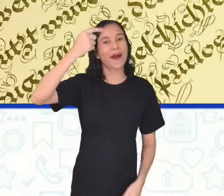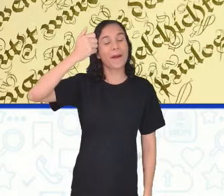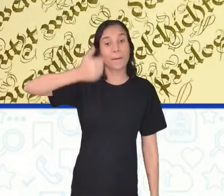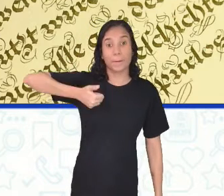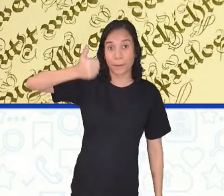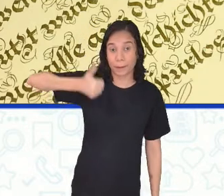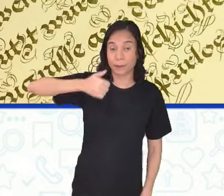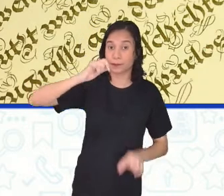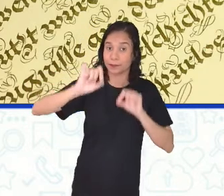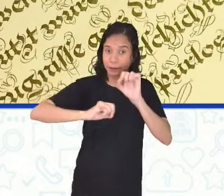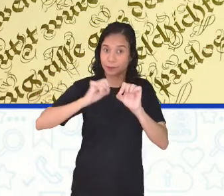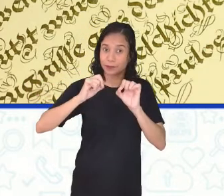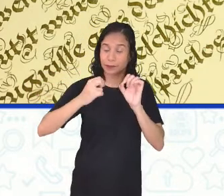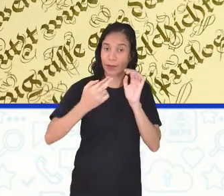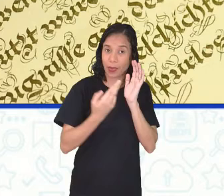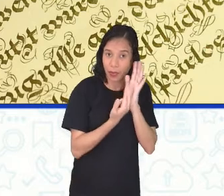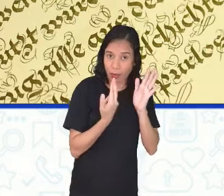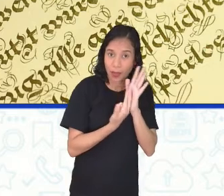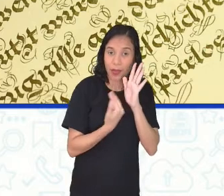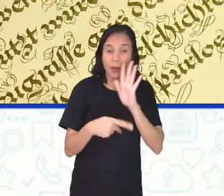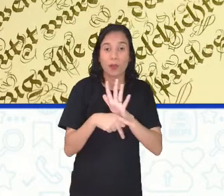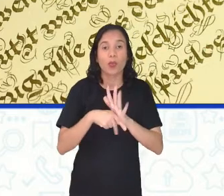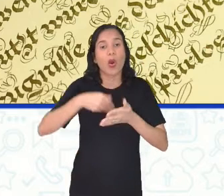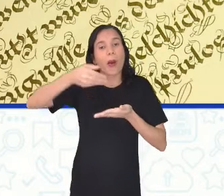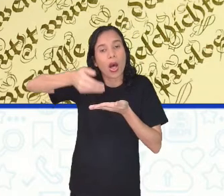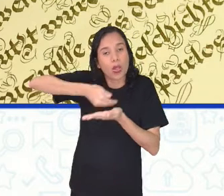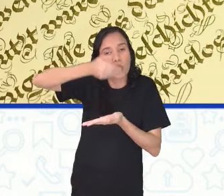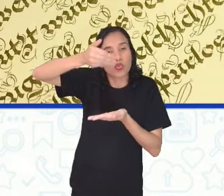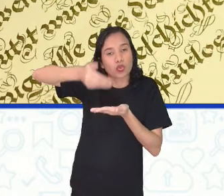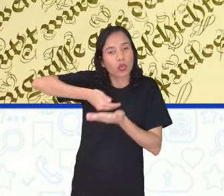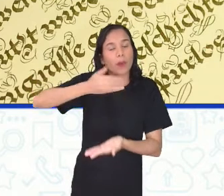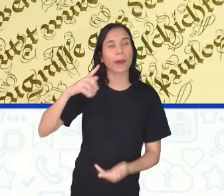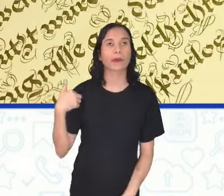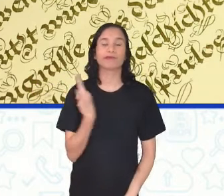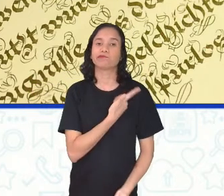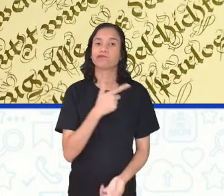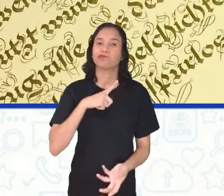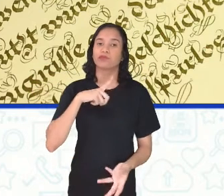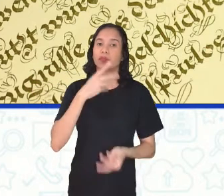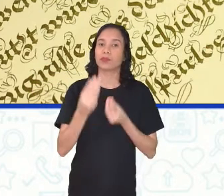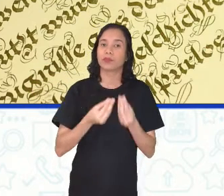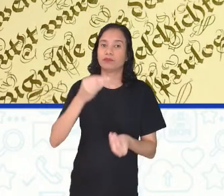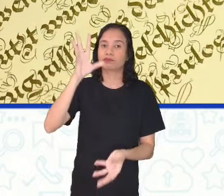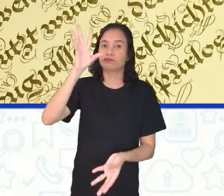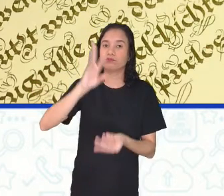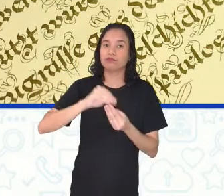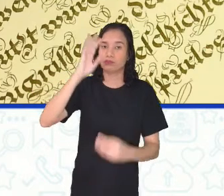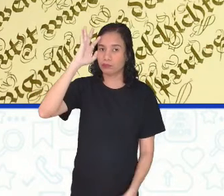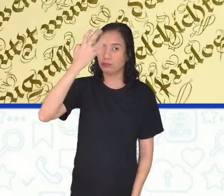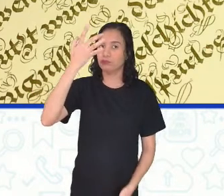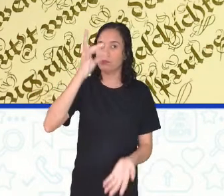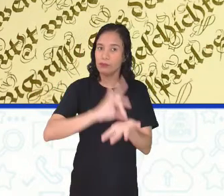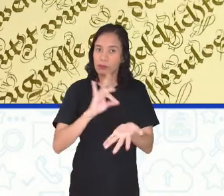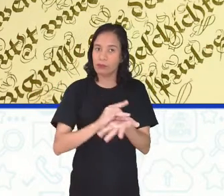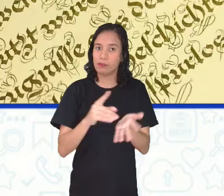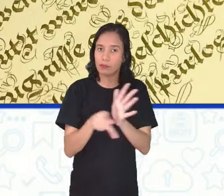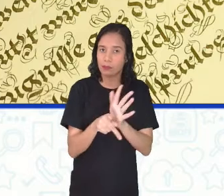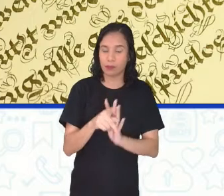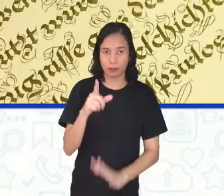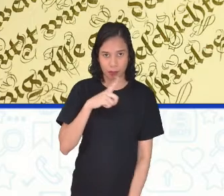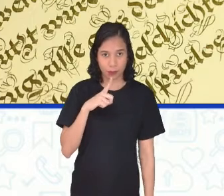que a receita de sopa vai nos dar um resultado de fato, né? Um produto